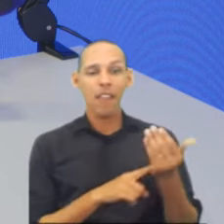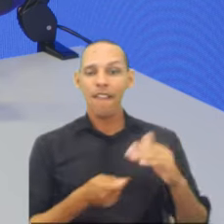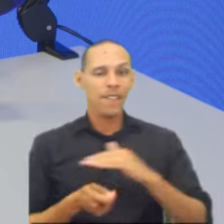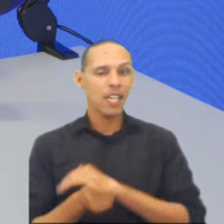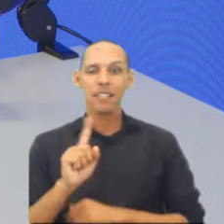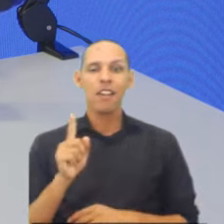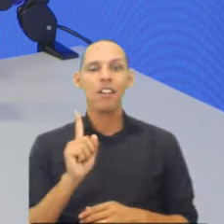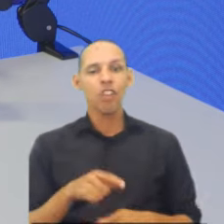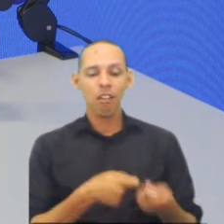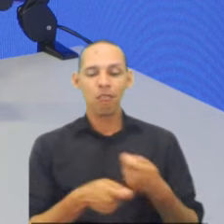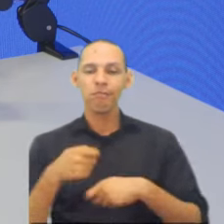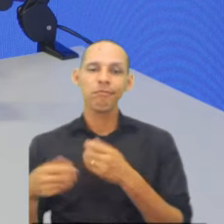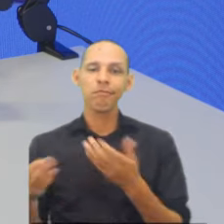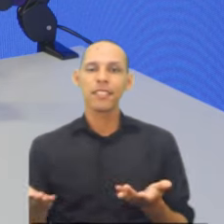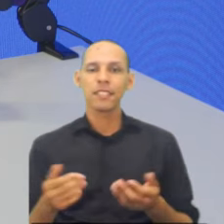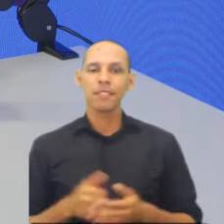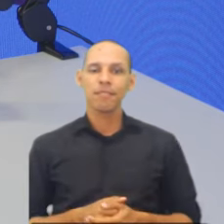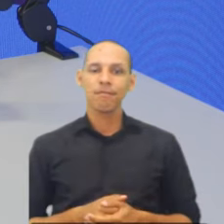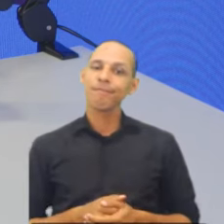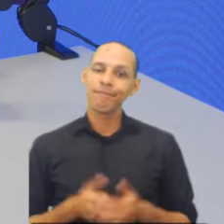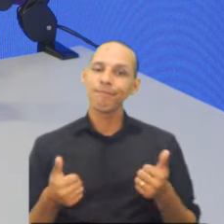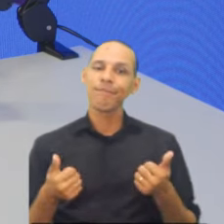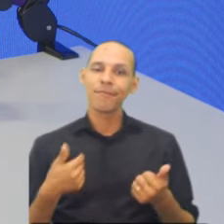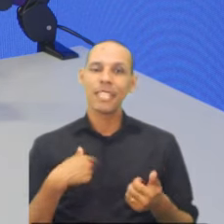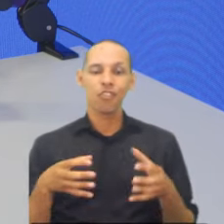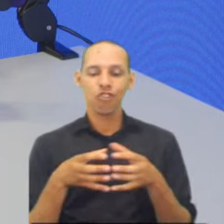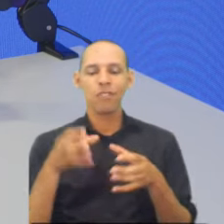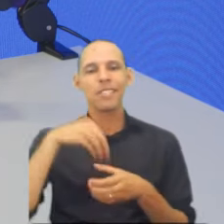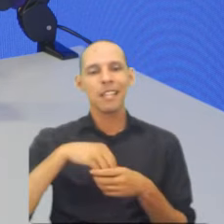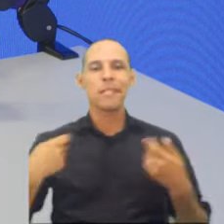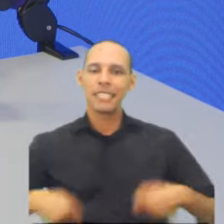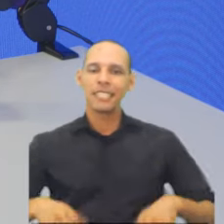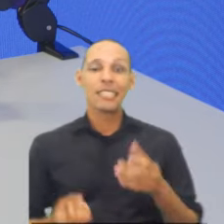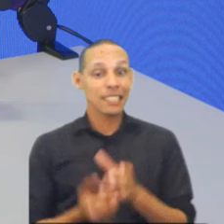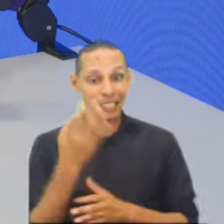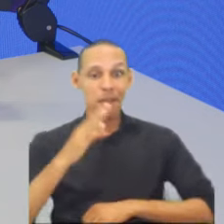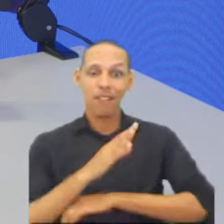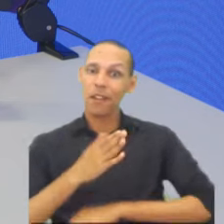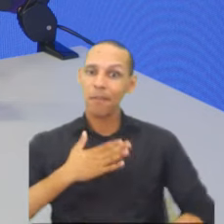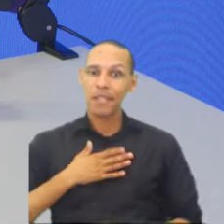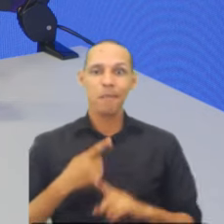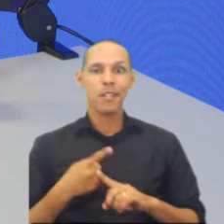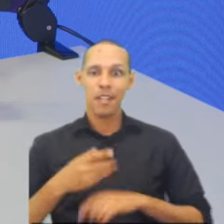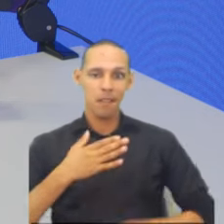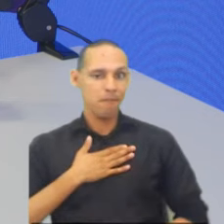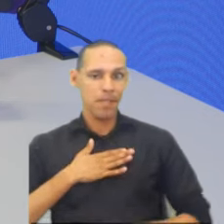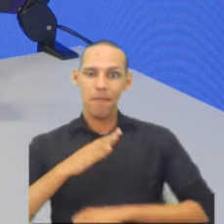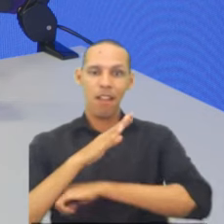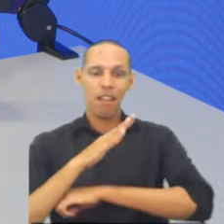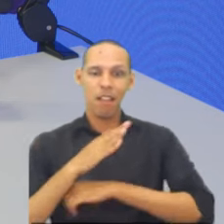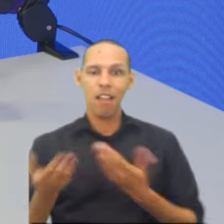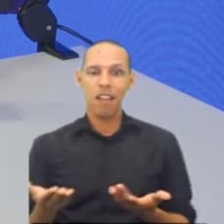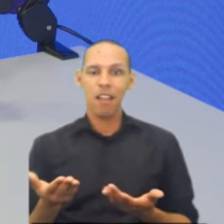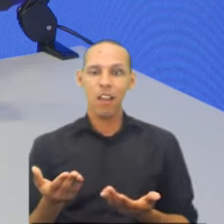tecnologia investe de fato no negócio Pois é eu tenho que ter um time interno eu tive que criar a minha plataforma Porque na minha